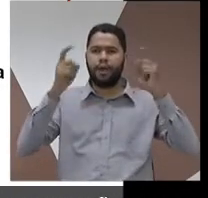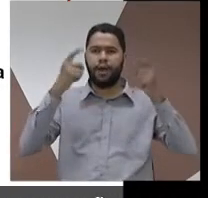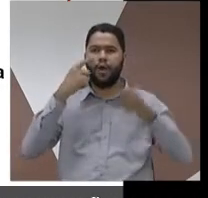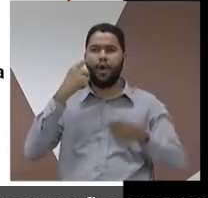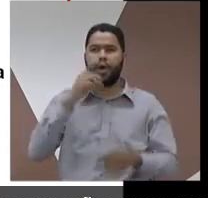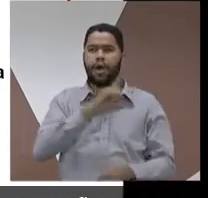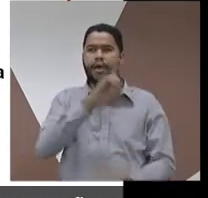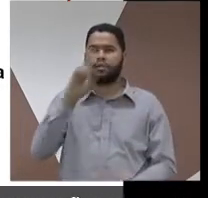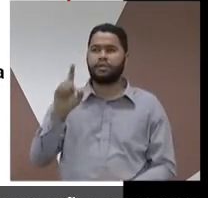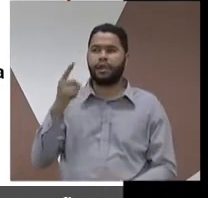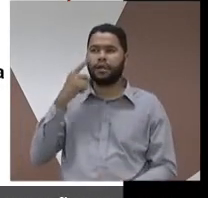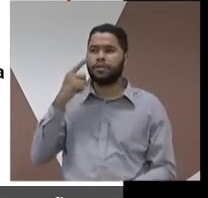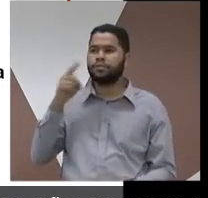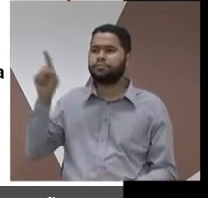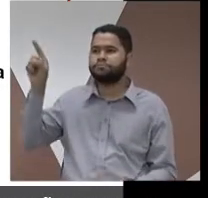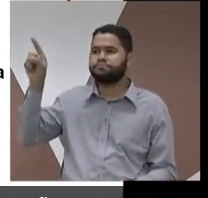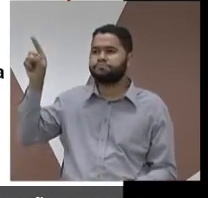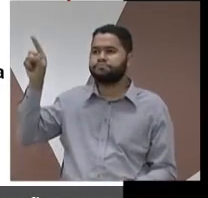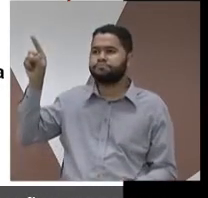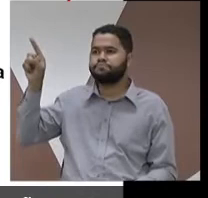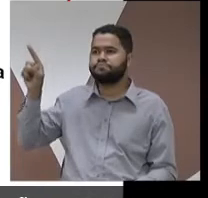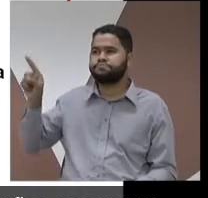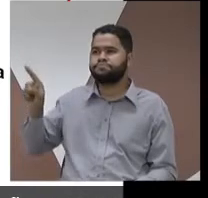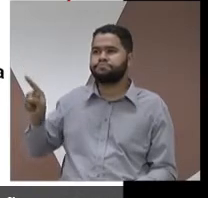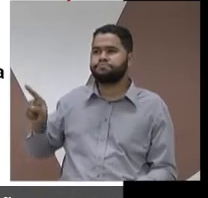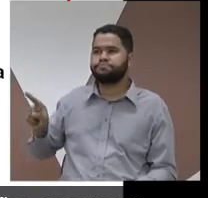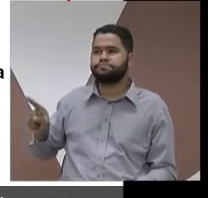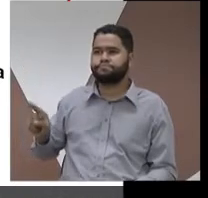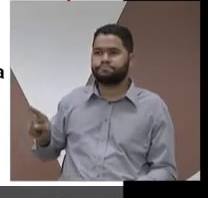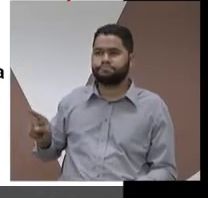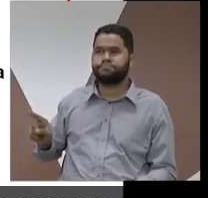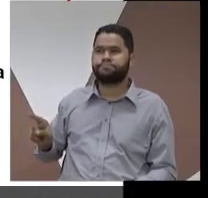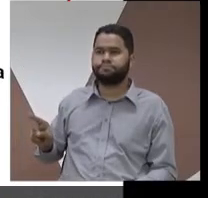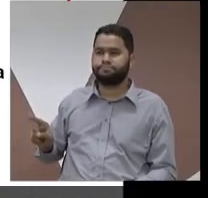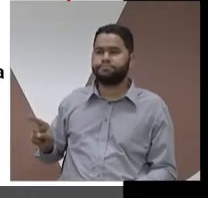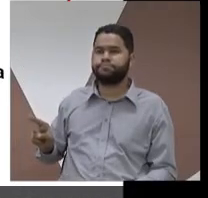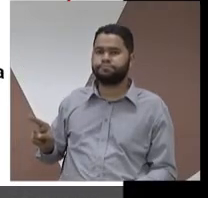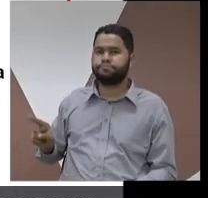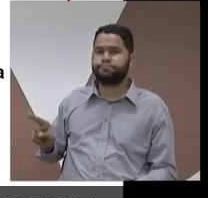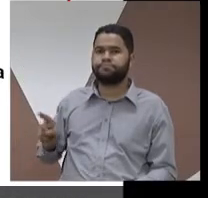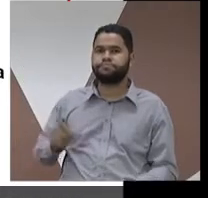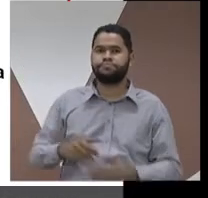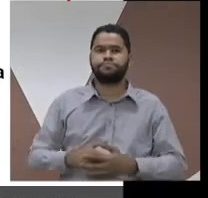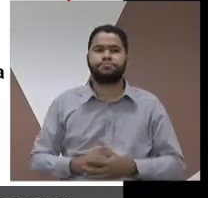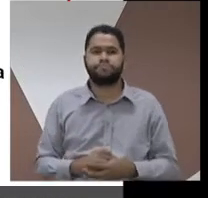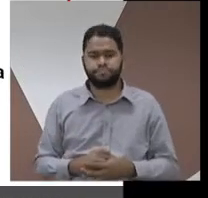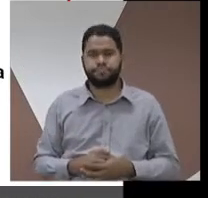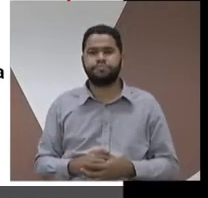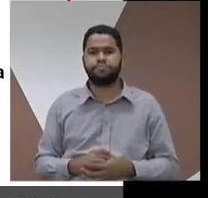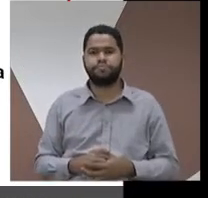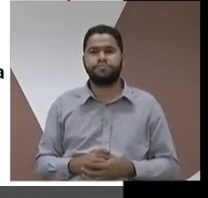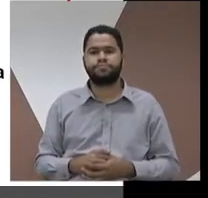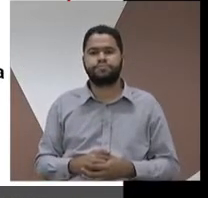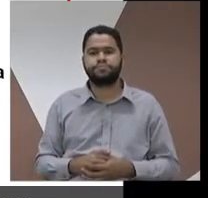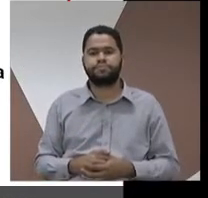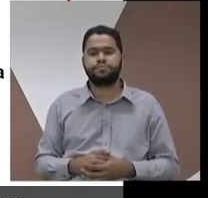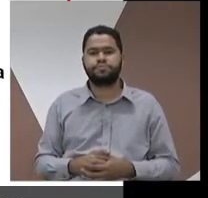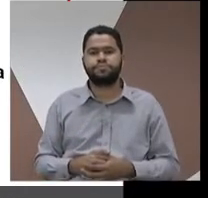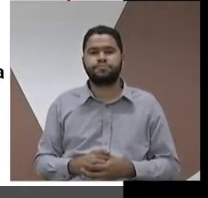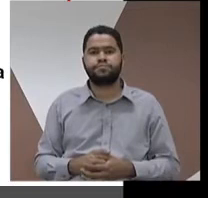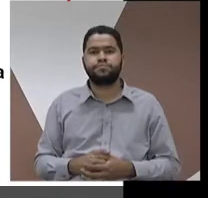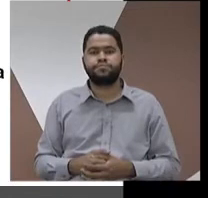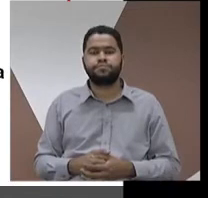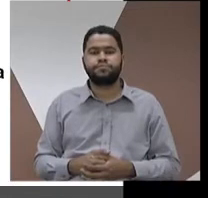das audiências, foram realizadas no dia 26 do 2, 8 do 3, 11 do 3, 22 do 3, 26 do